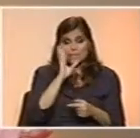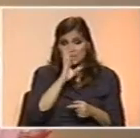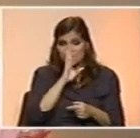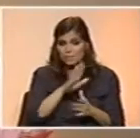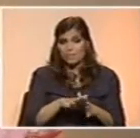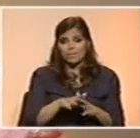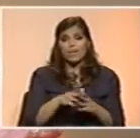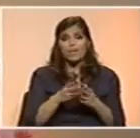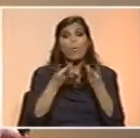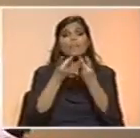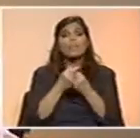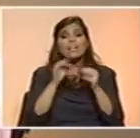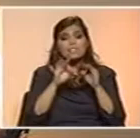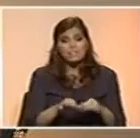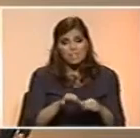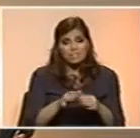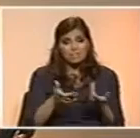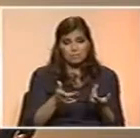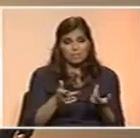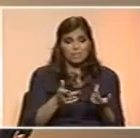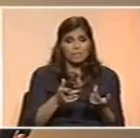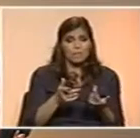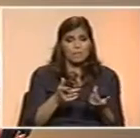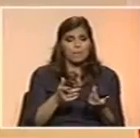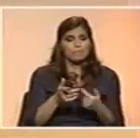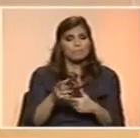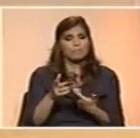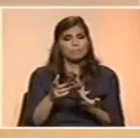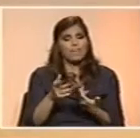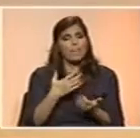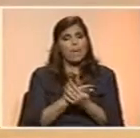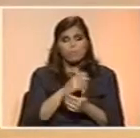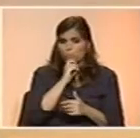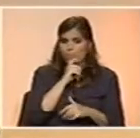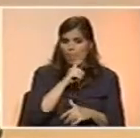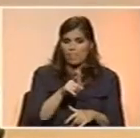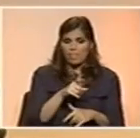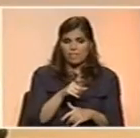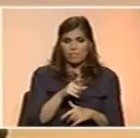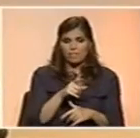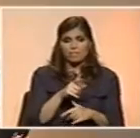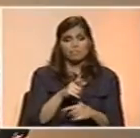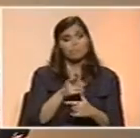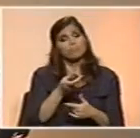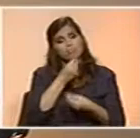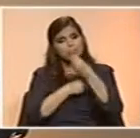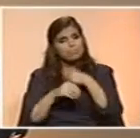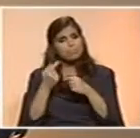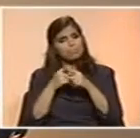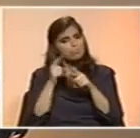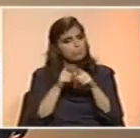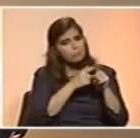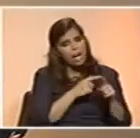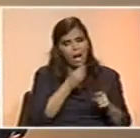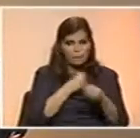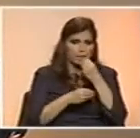quantidade certa. A tal variedade. É óbvio que permite variar a alimentação e